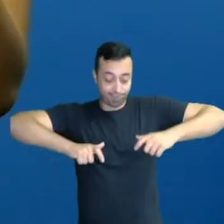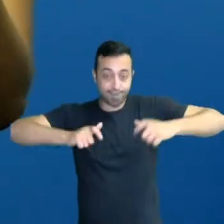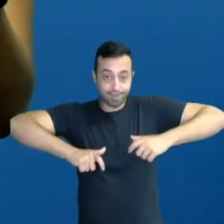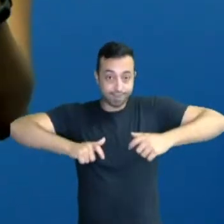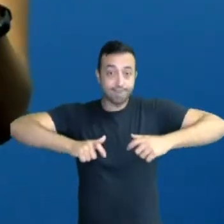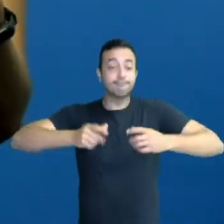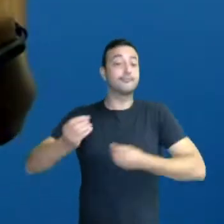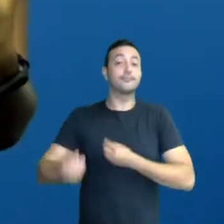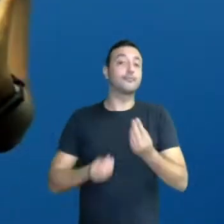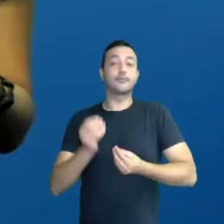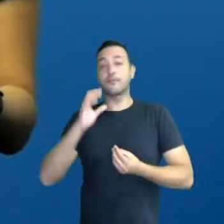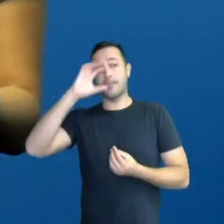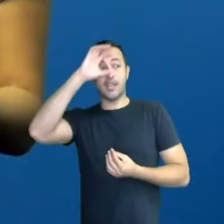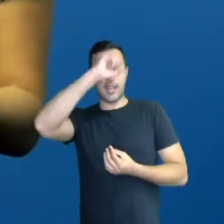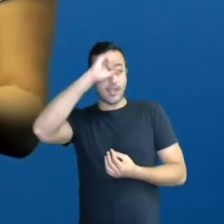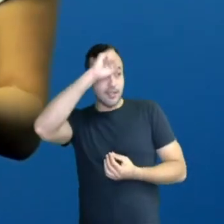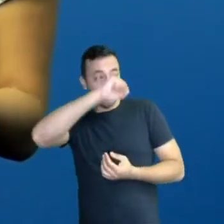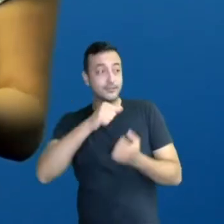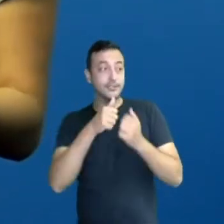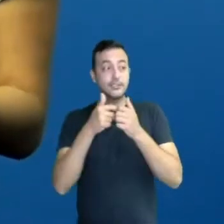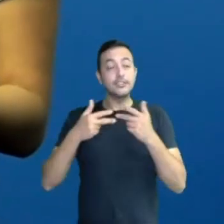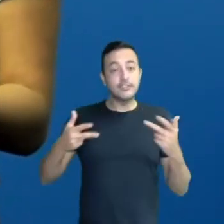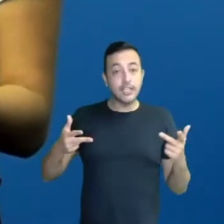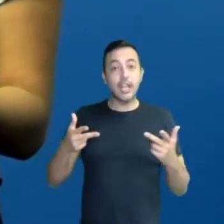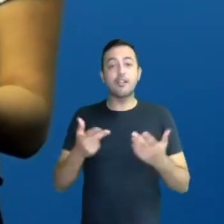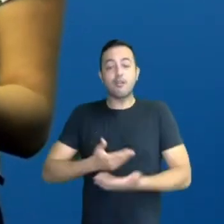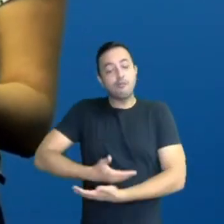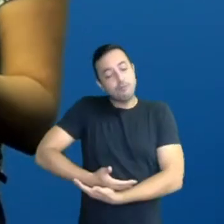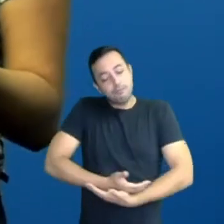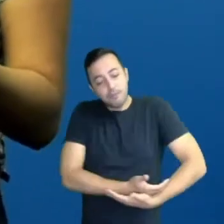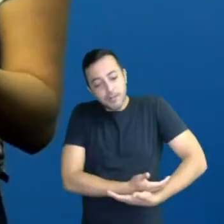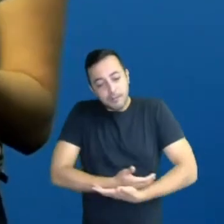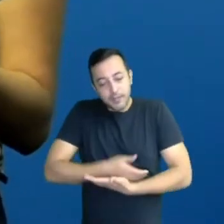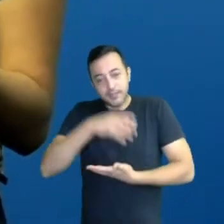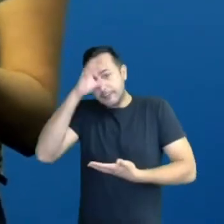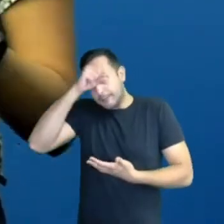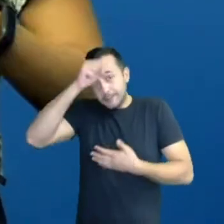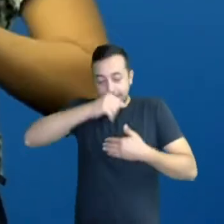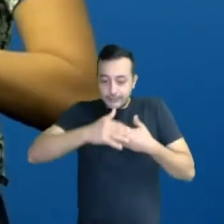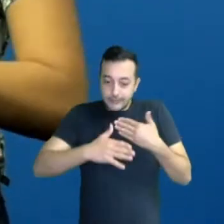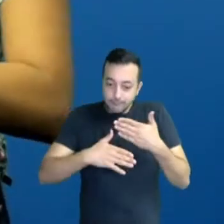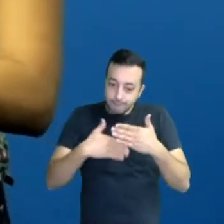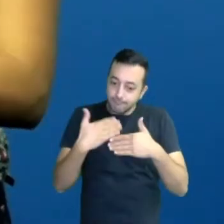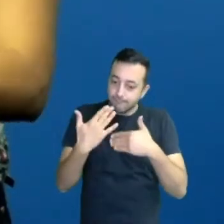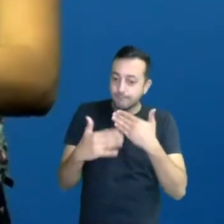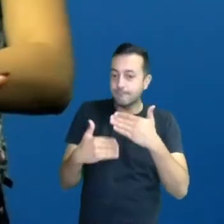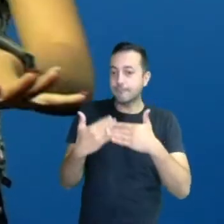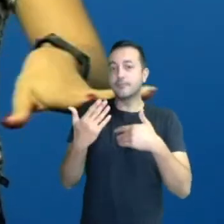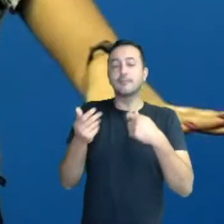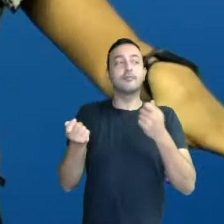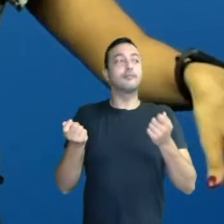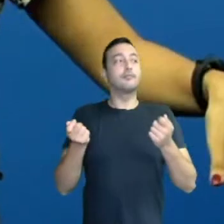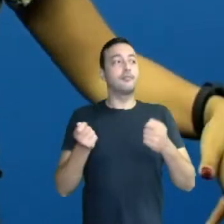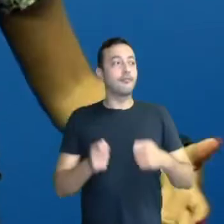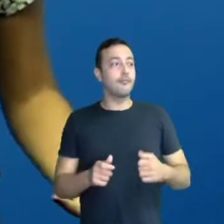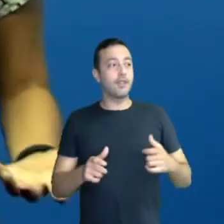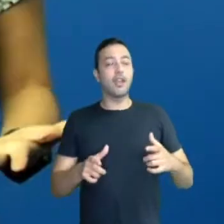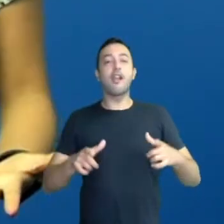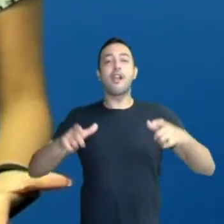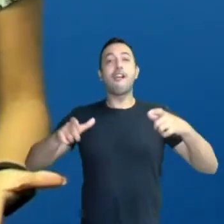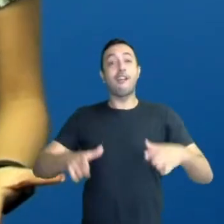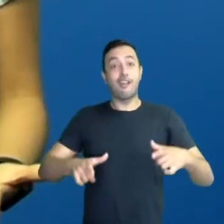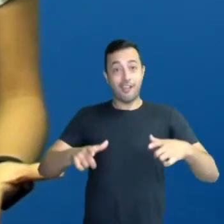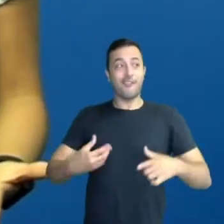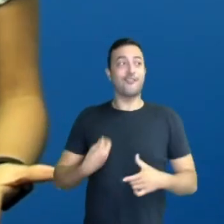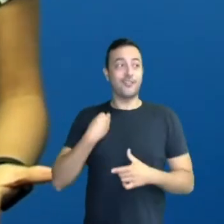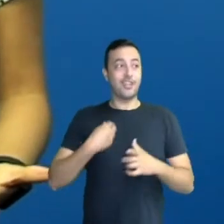gente aprende algumas coisas desde quando a gente é bebezinho para poder, tomar conta do espaço em que a